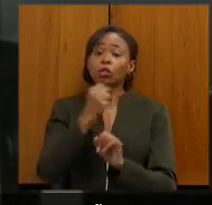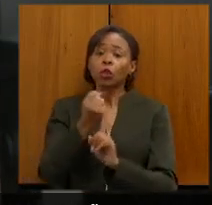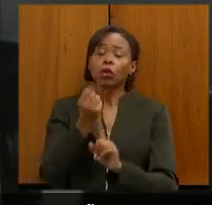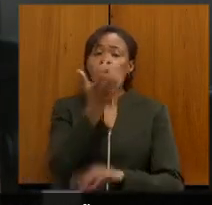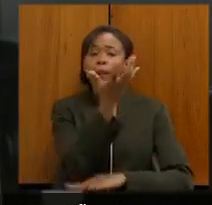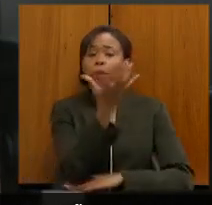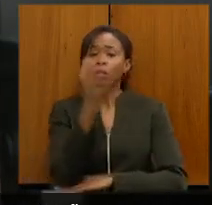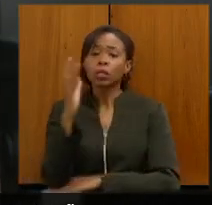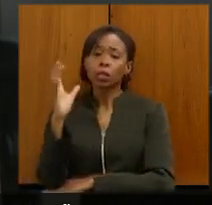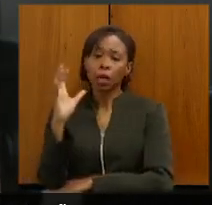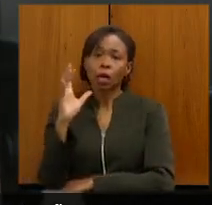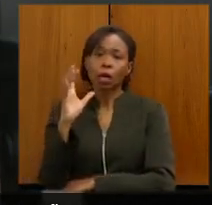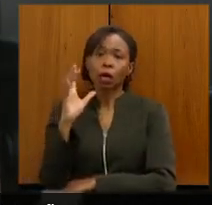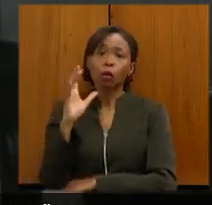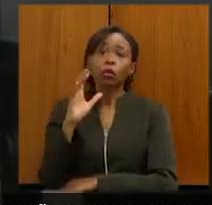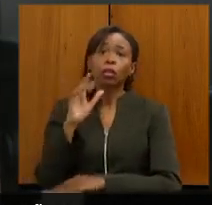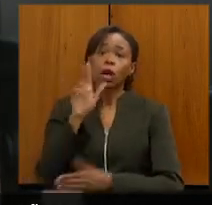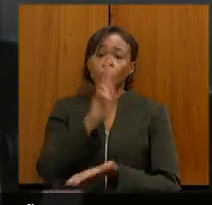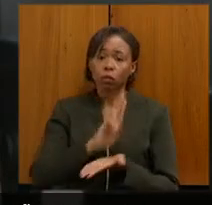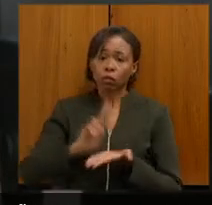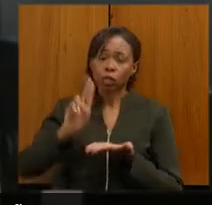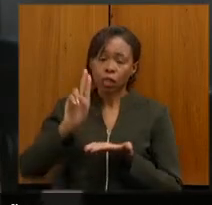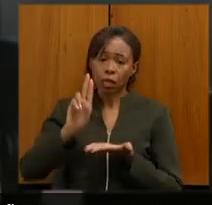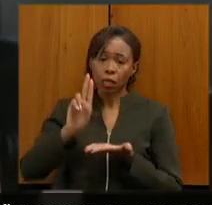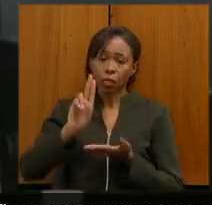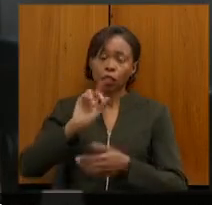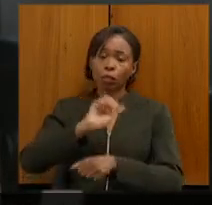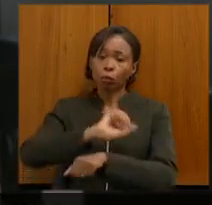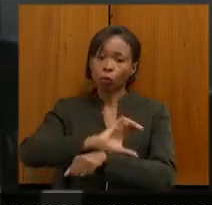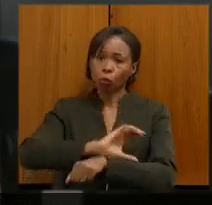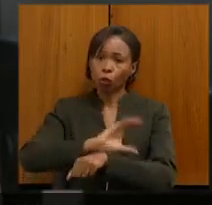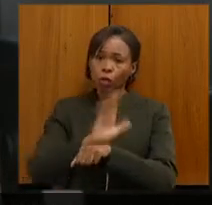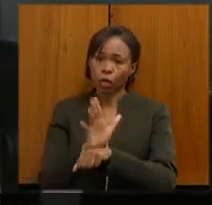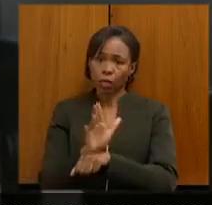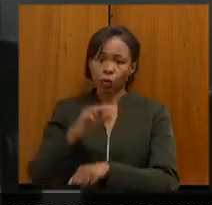Universidade Estadual de Montes Claros a unimontes